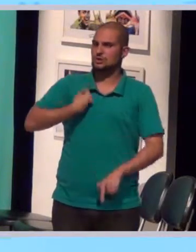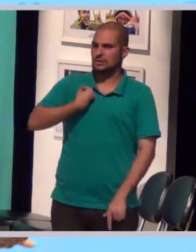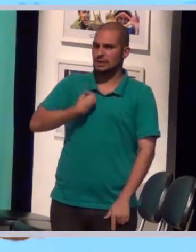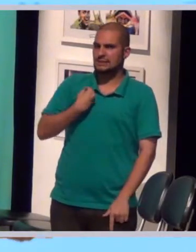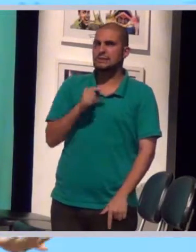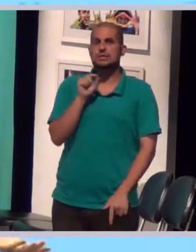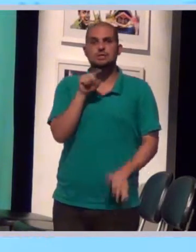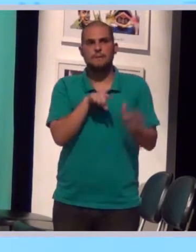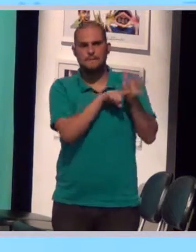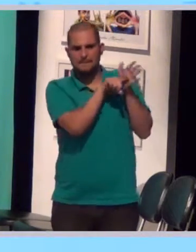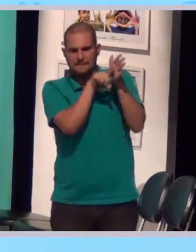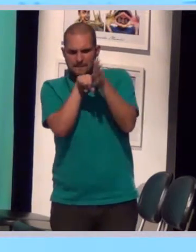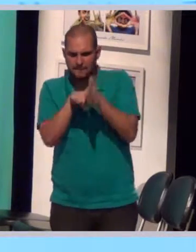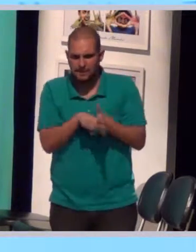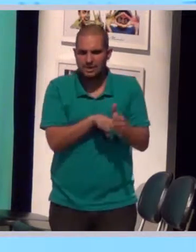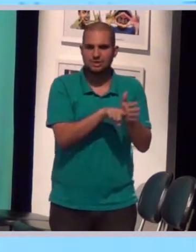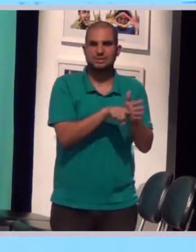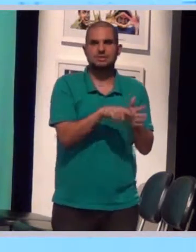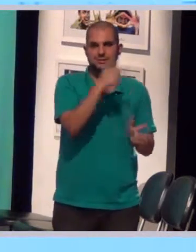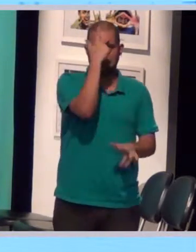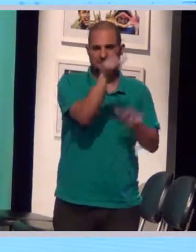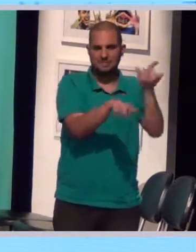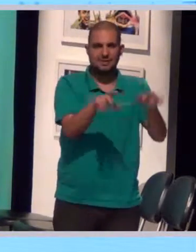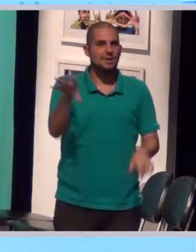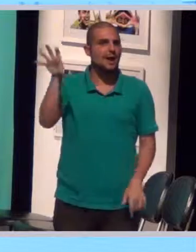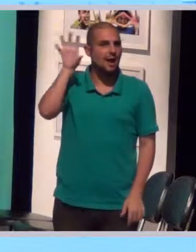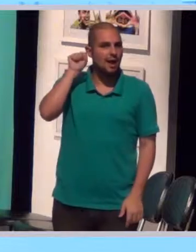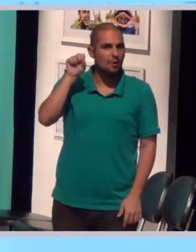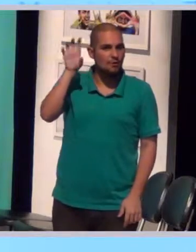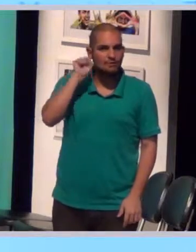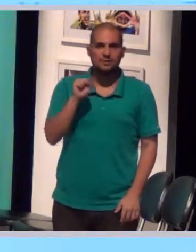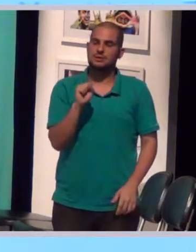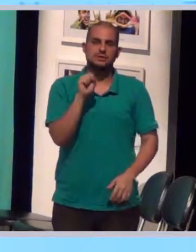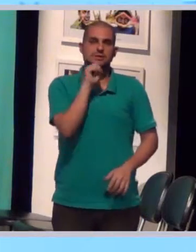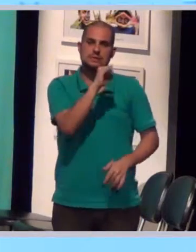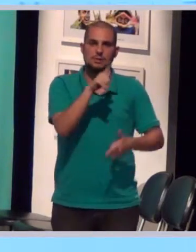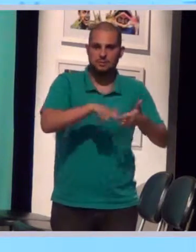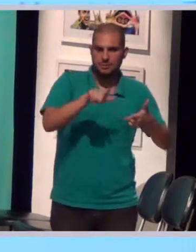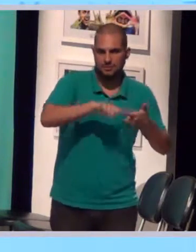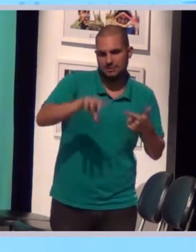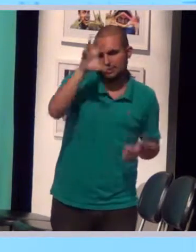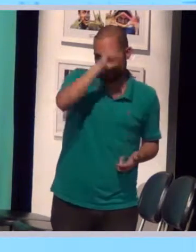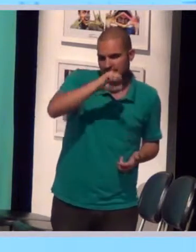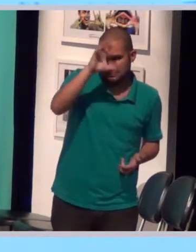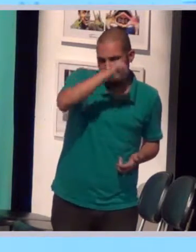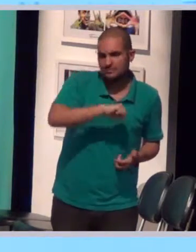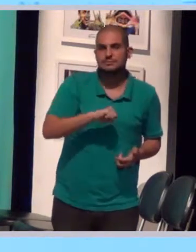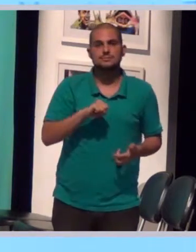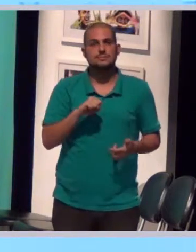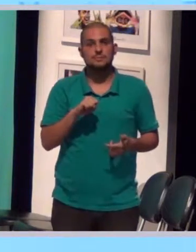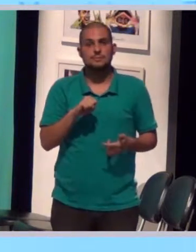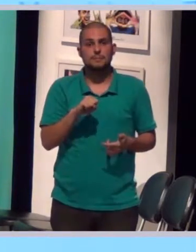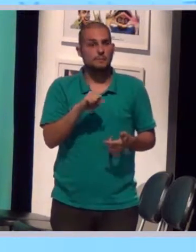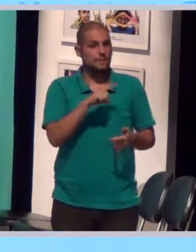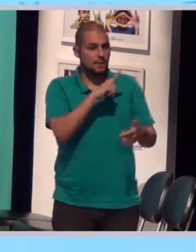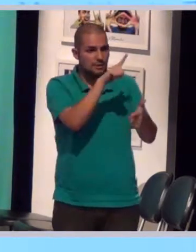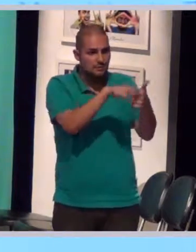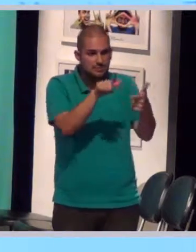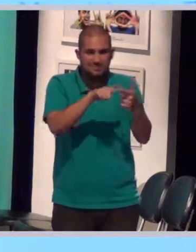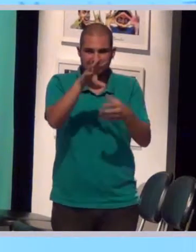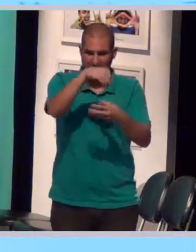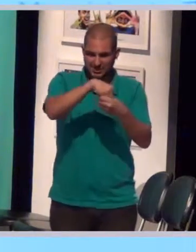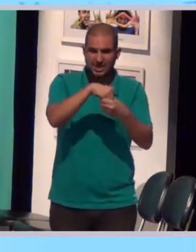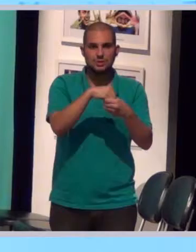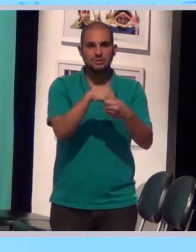em ouvintes nos casos de transtornos da aprendizagem, dificuldade de aprendizagem. Muitas dificuldades